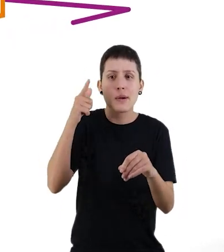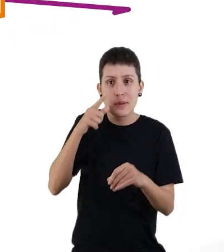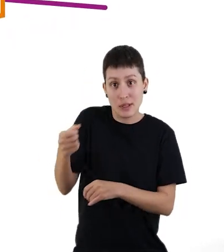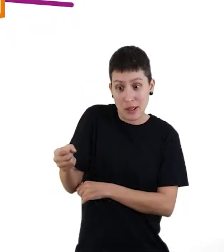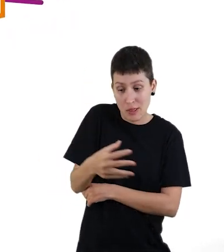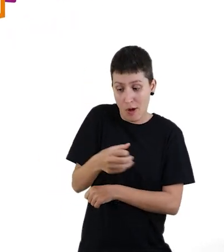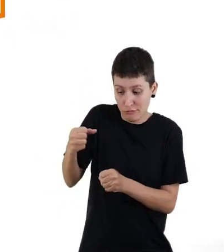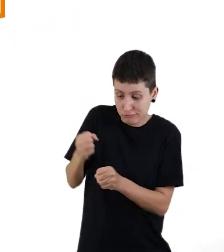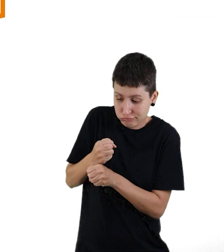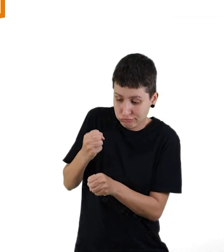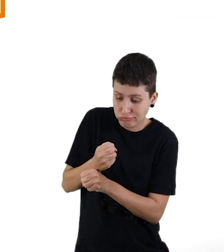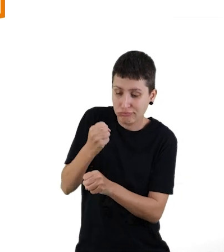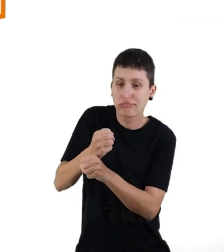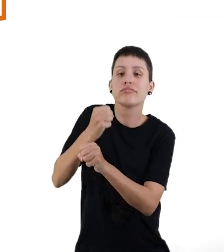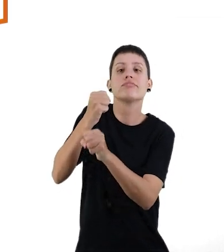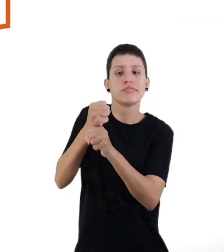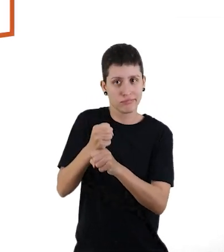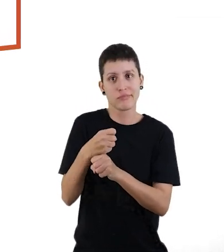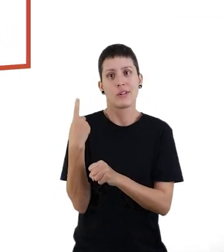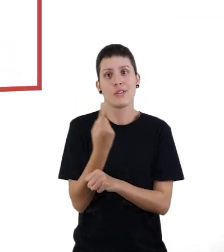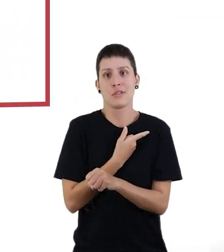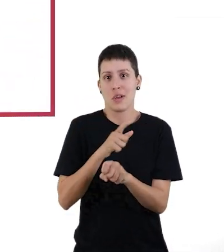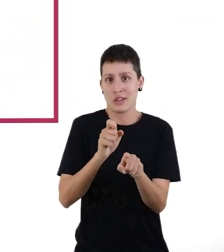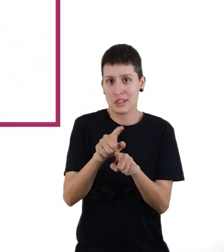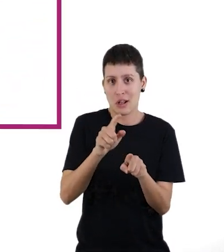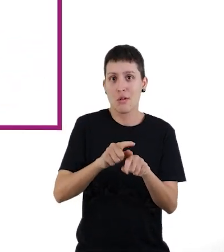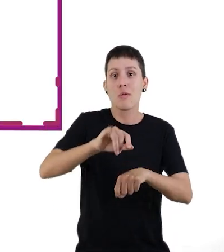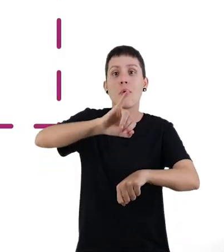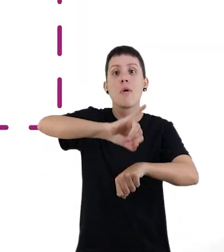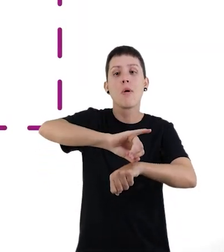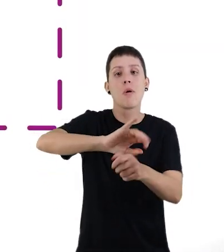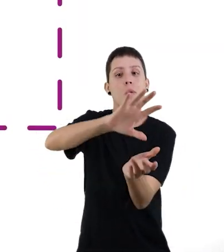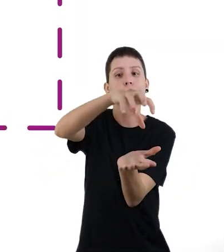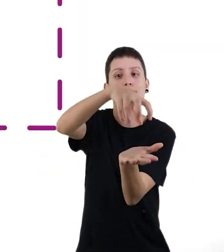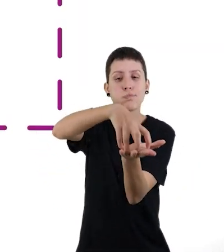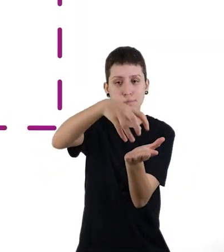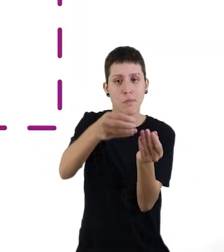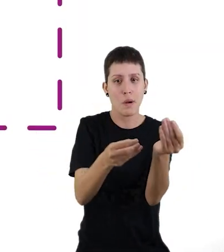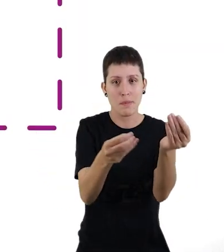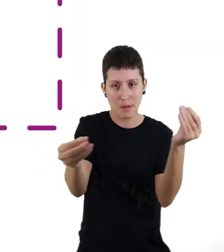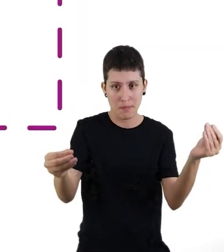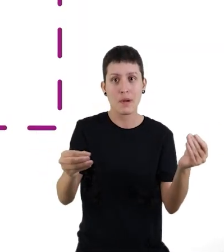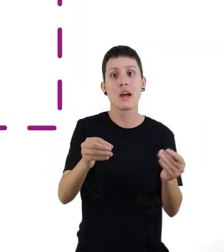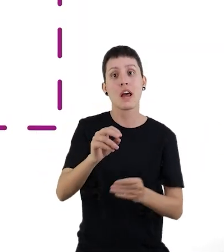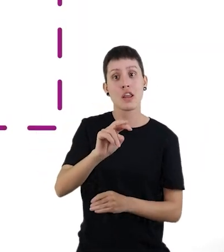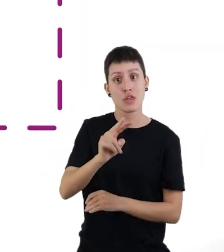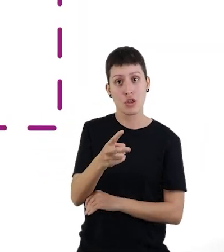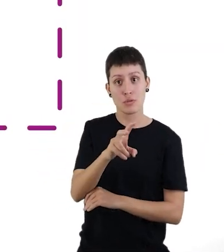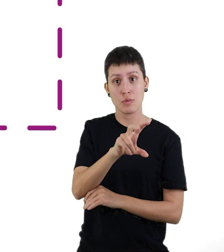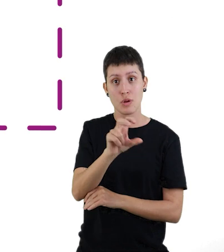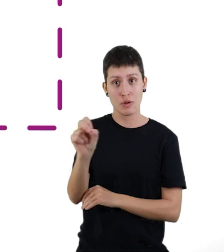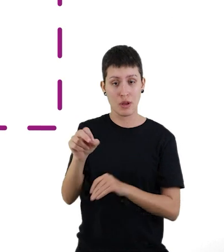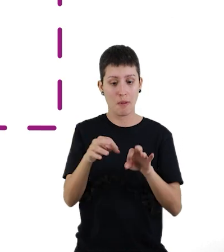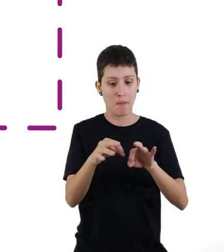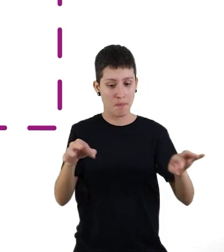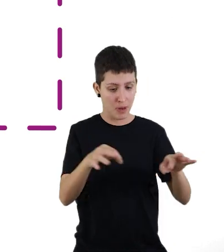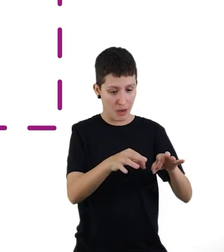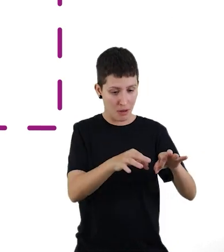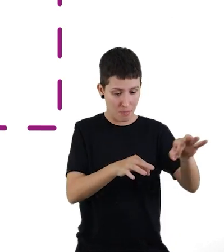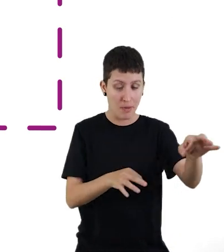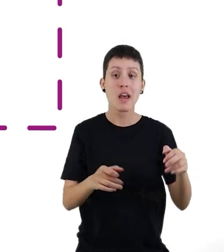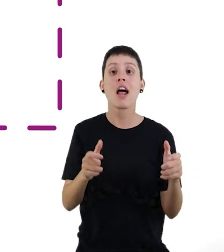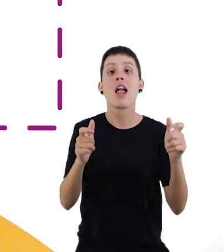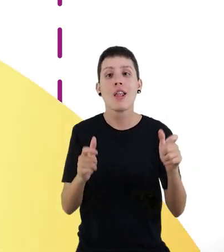o novo parque industrial, alugamos um centro de distribuição de 2.500 metros quadrados em Palhoça,